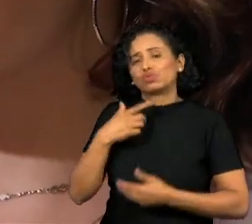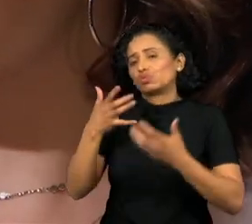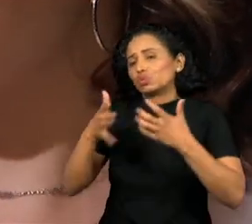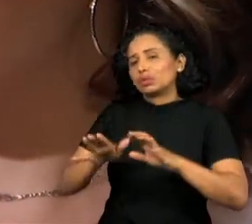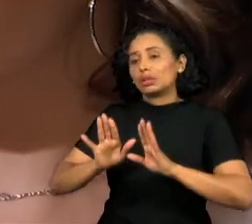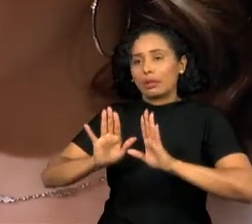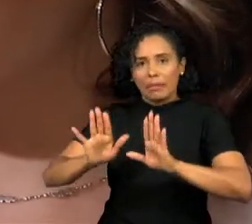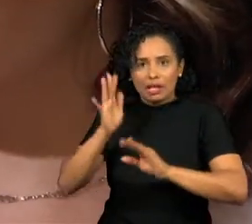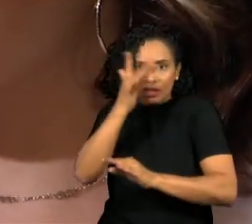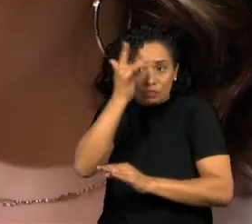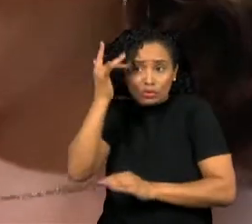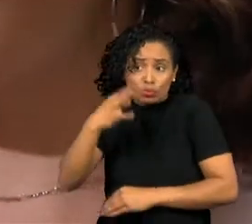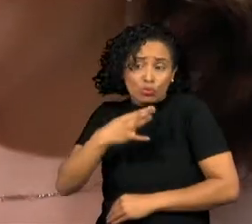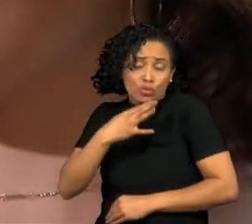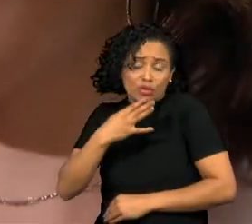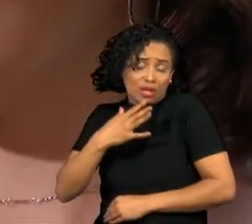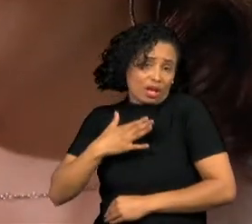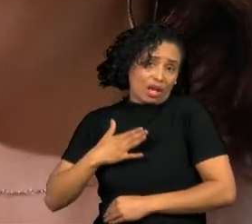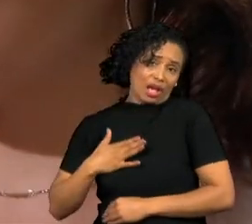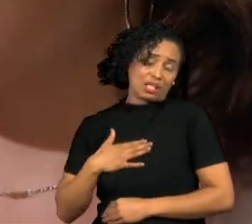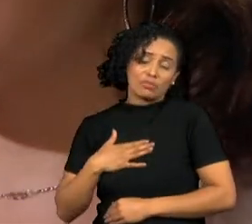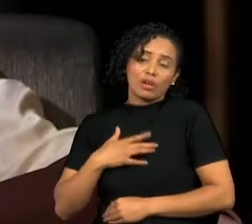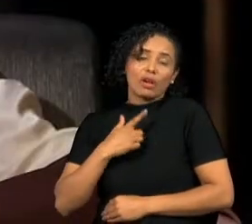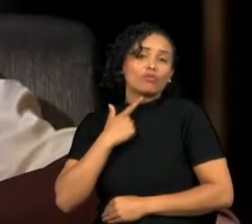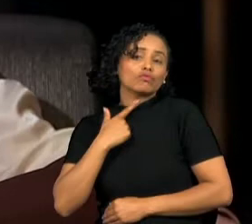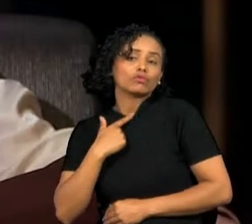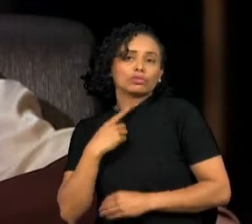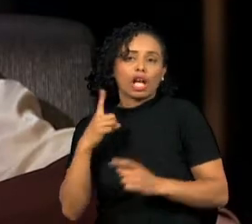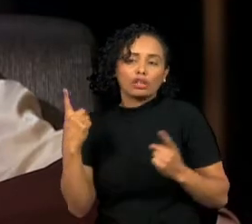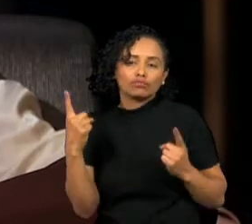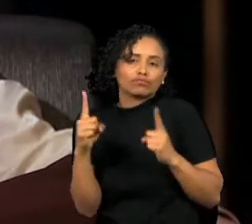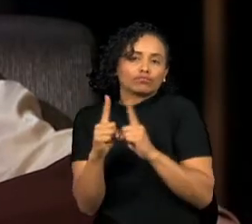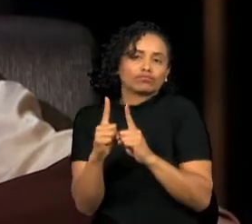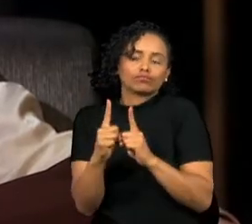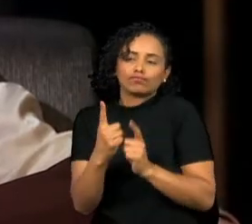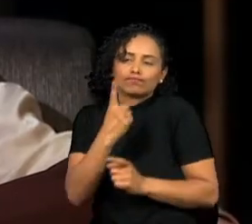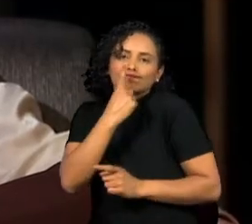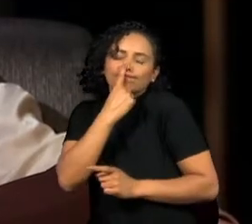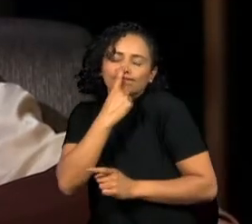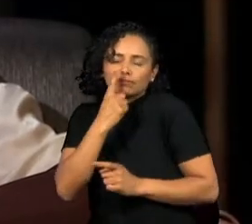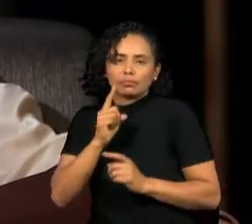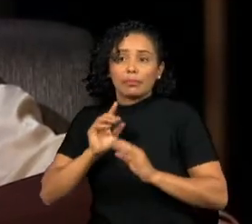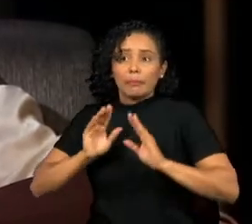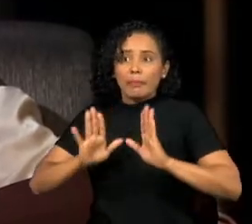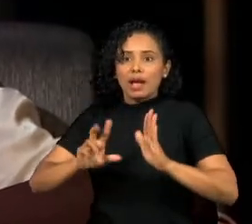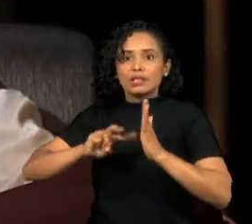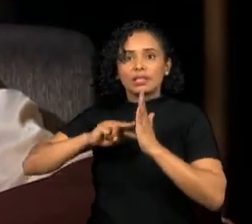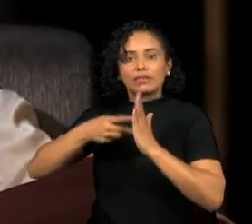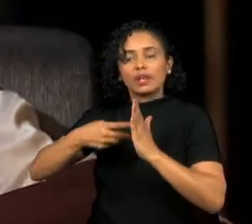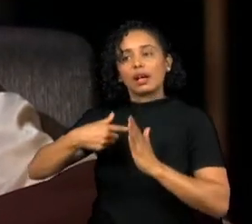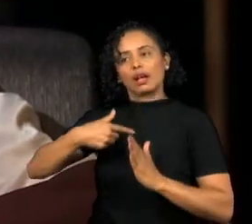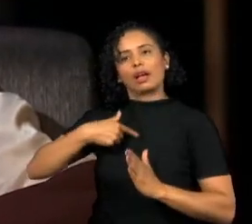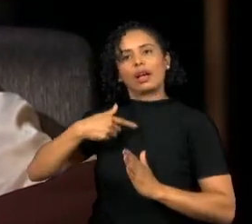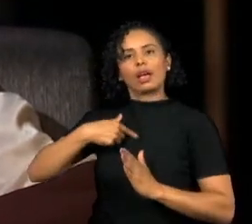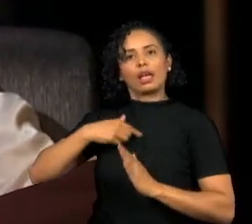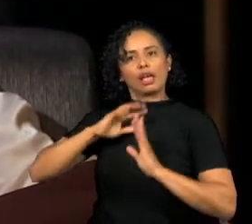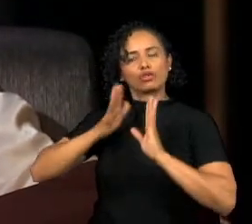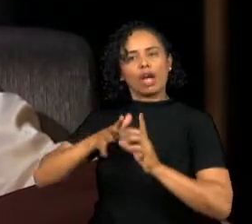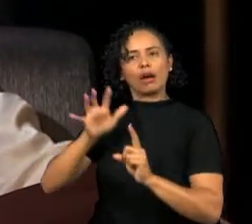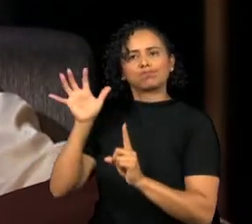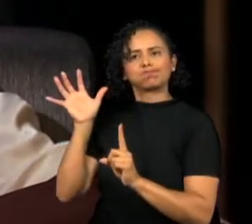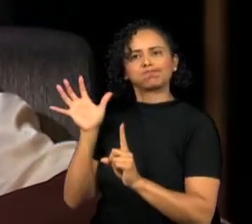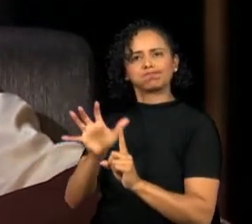de que as pessoas elas realmente se sentem próximas então eu sinto que eu eu tenho um poder de fala